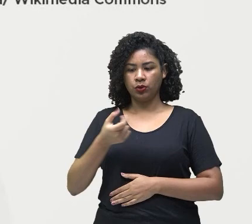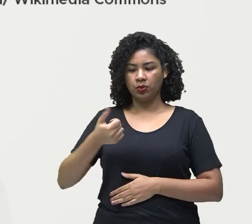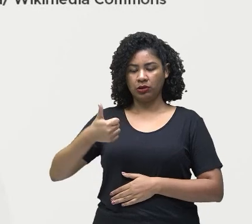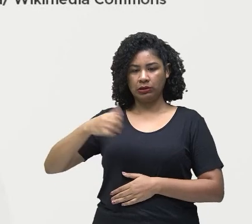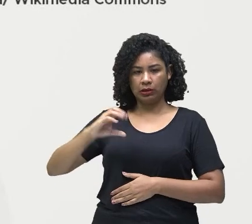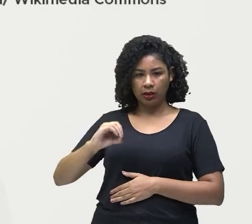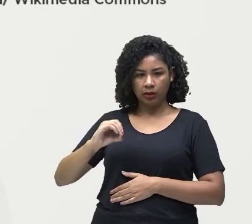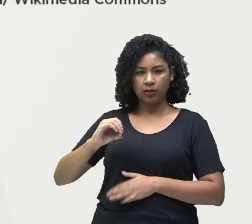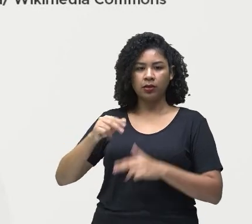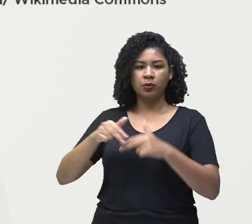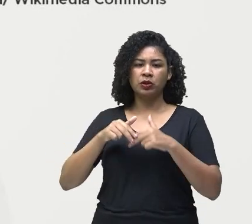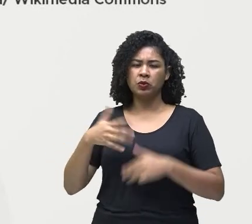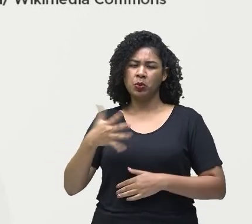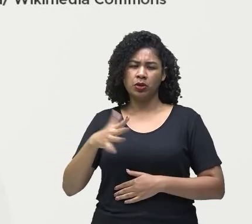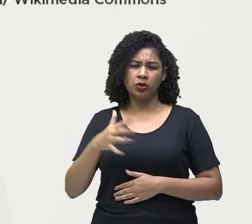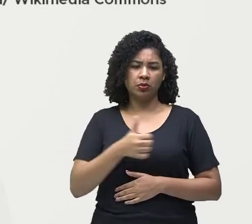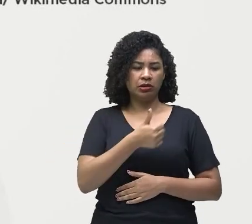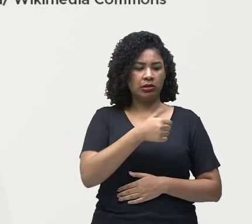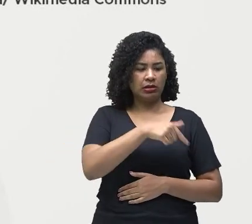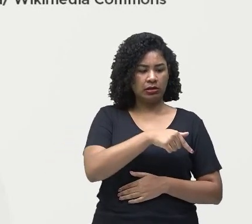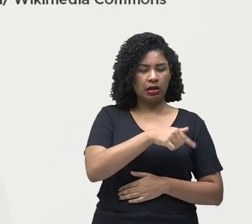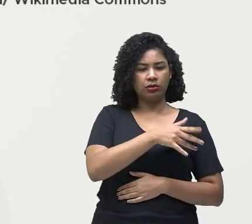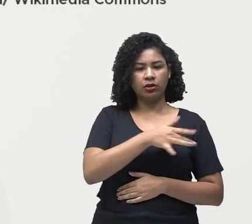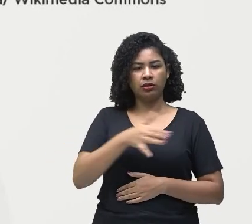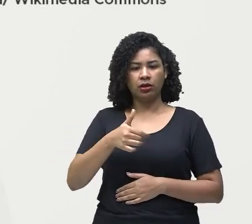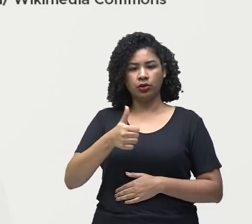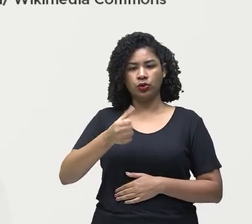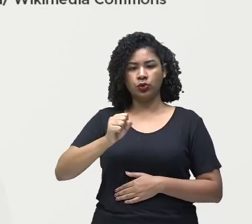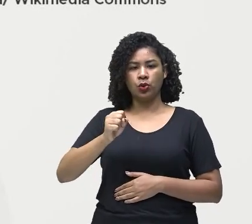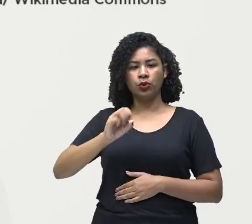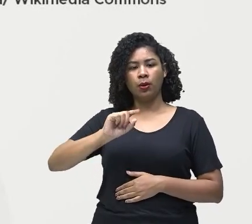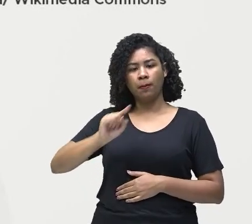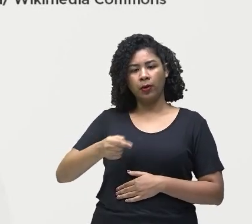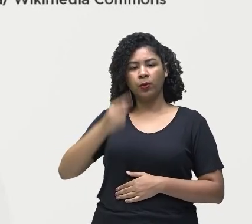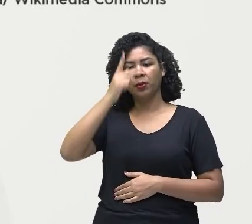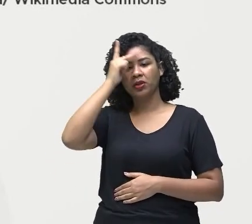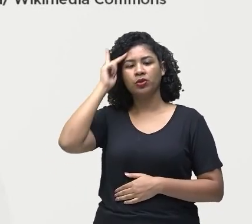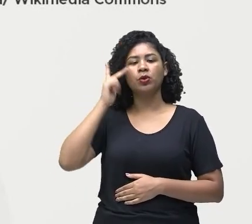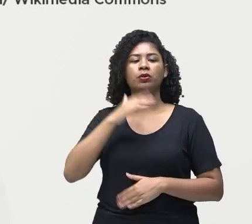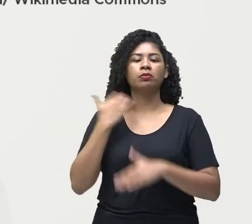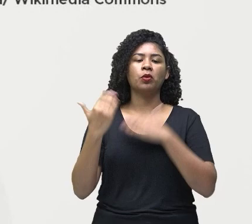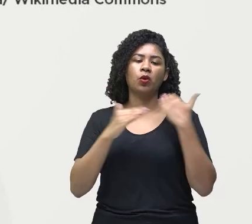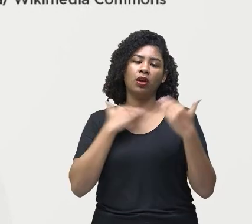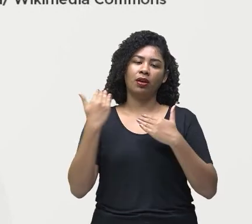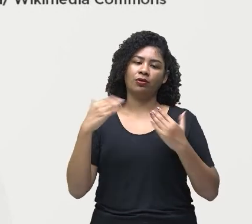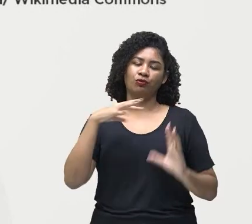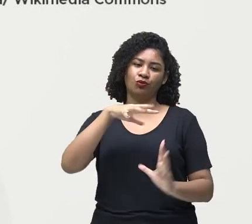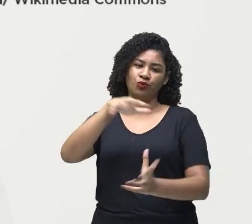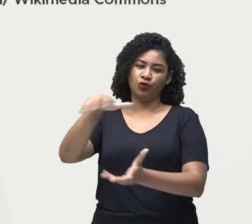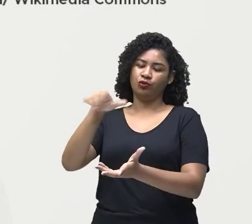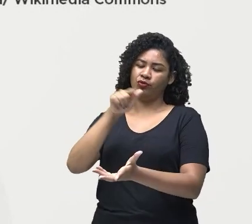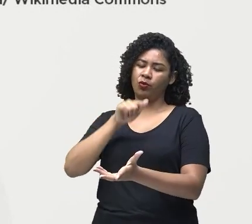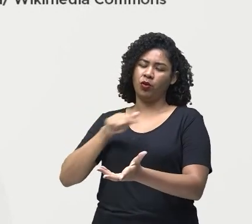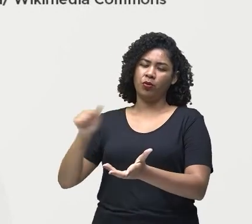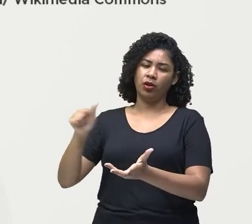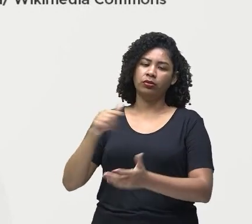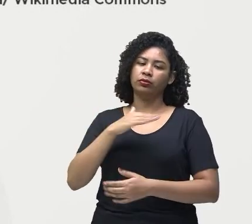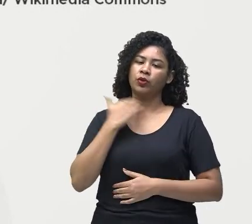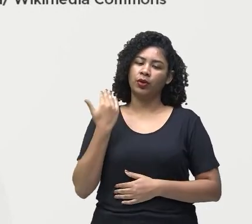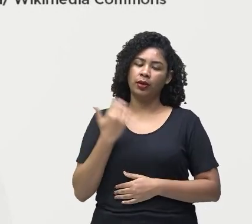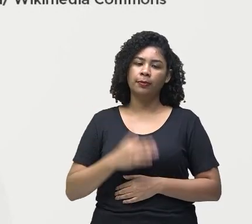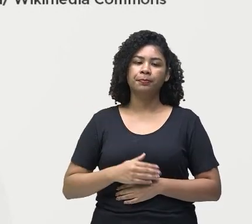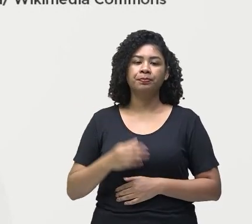a 18 mil pessoas morreram em todo o mundo. E em 2021,